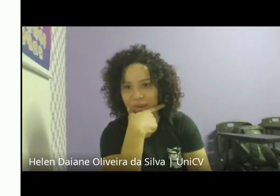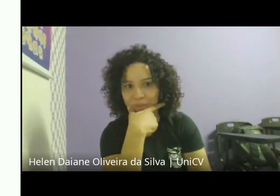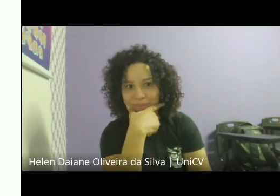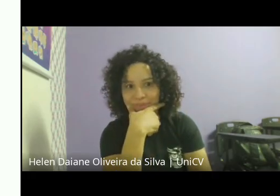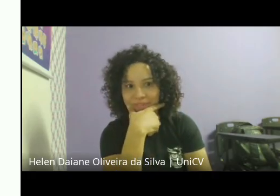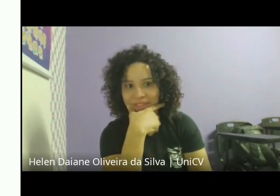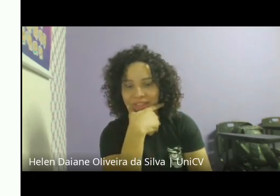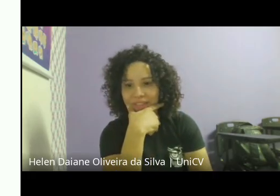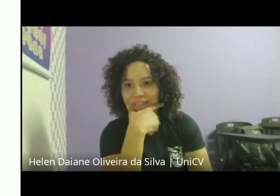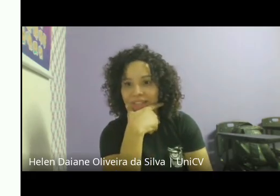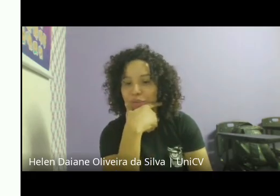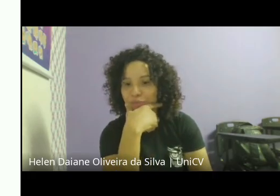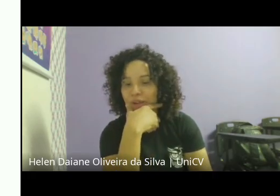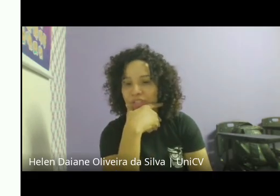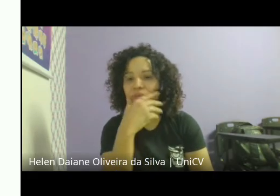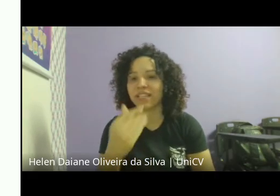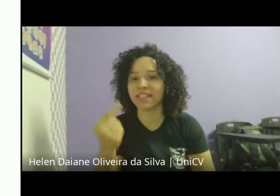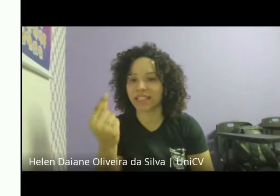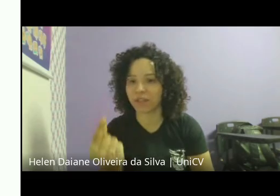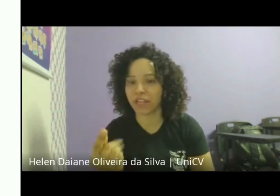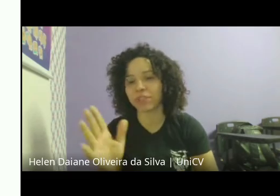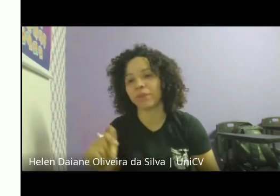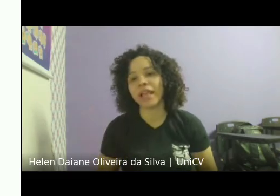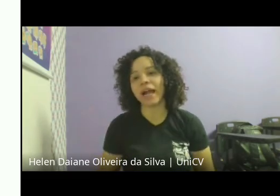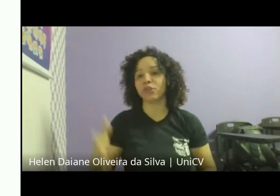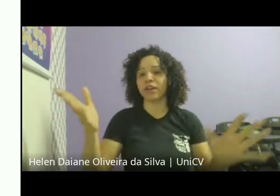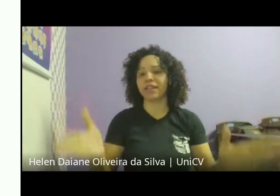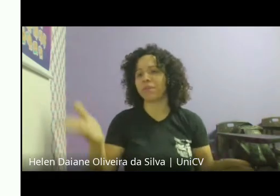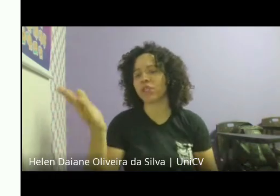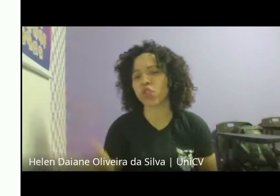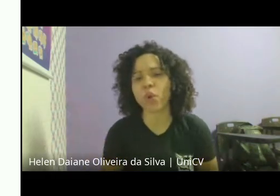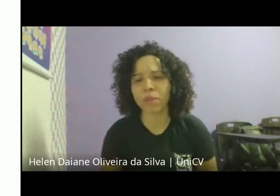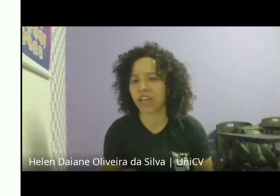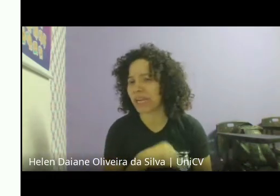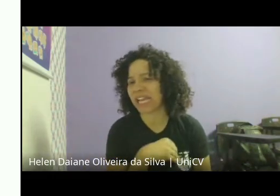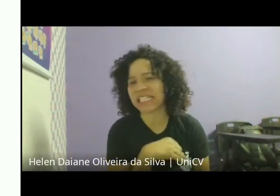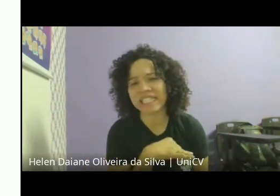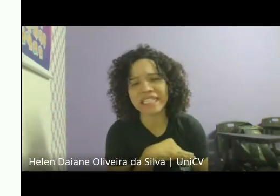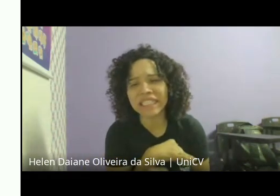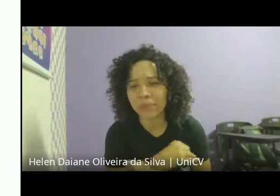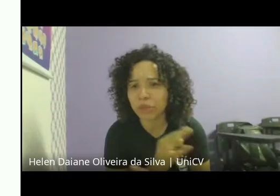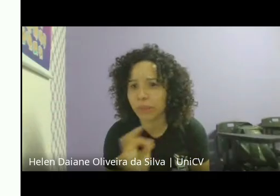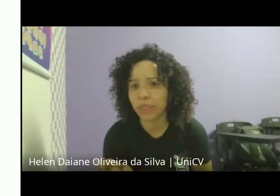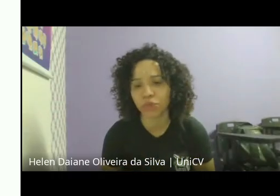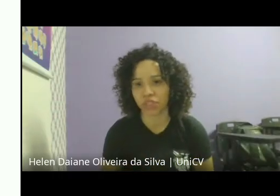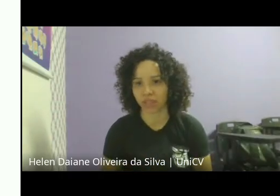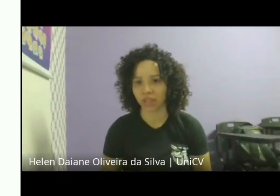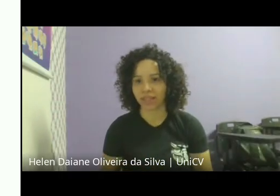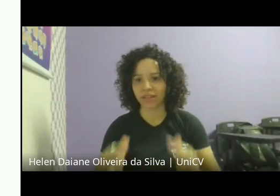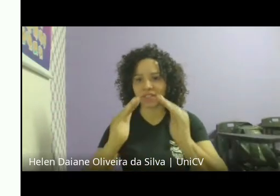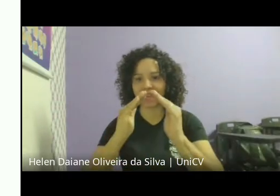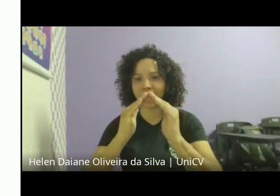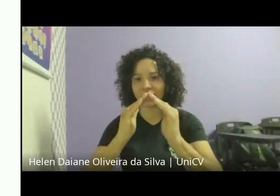expressão facial. Então, falta. Se você está se referindo, por exemplo, eu tô falando daquela pessoa, ela mora numa casinha muito